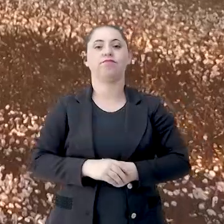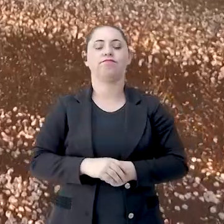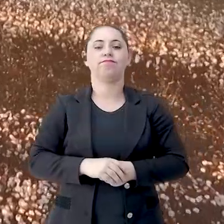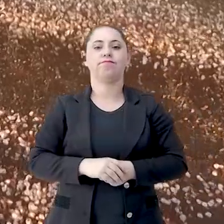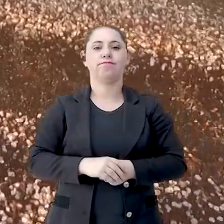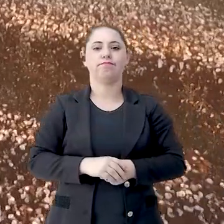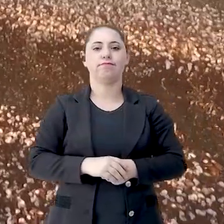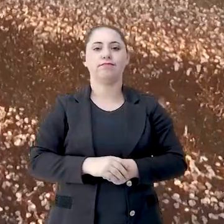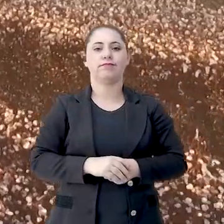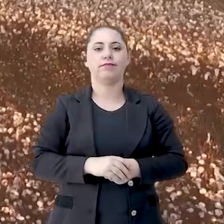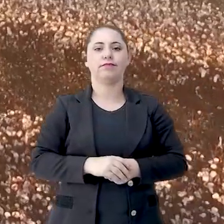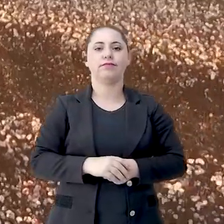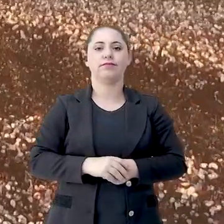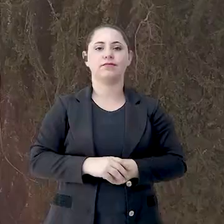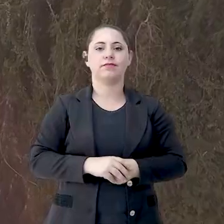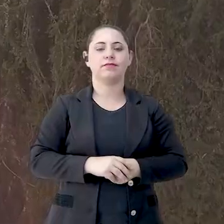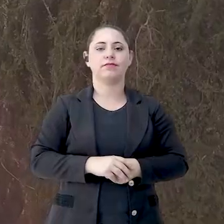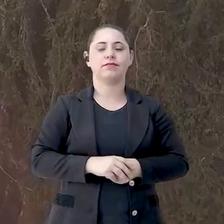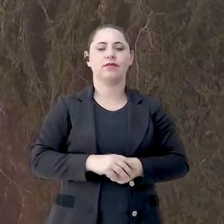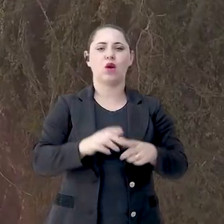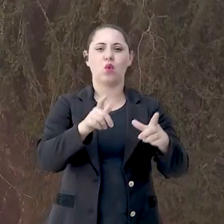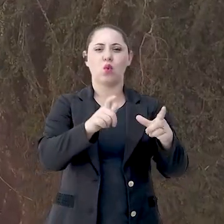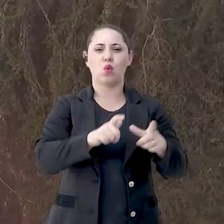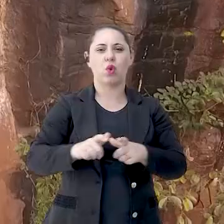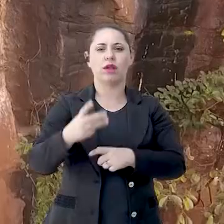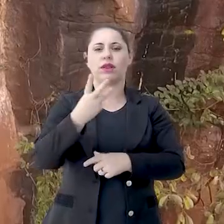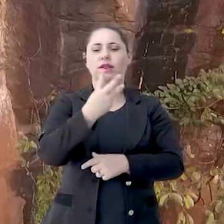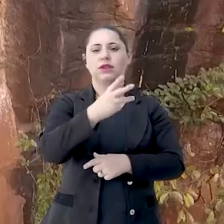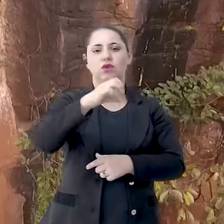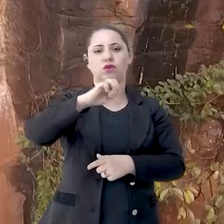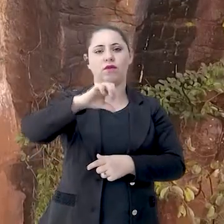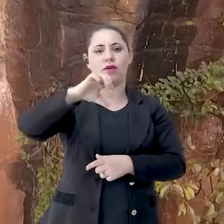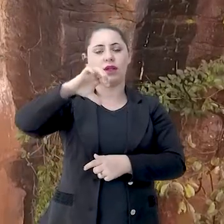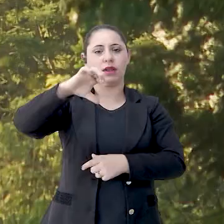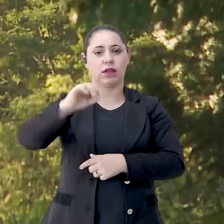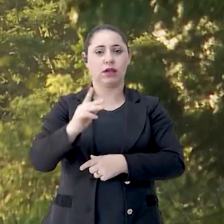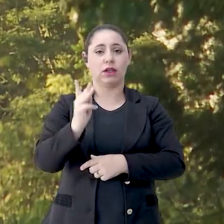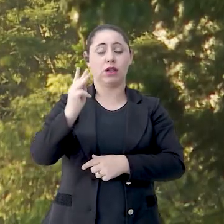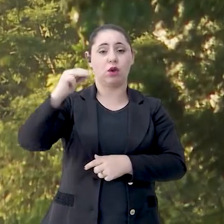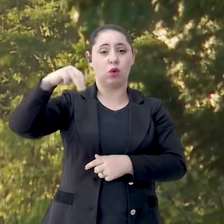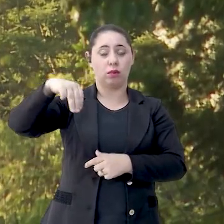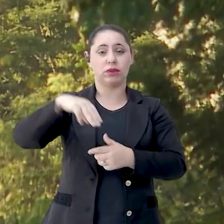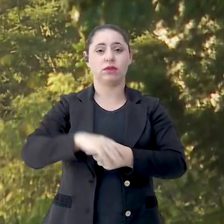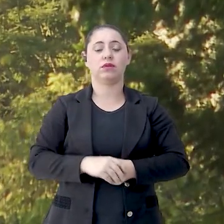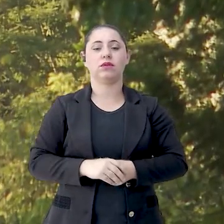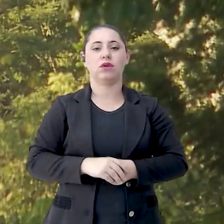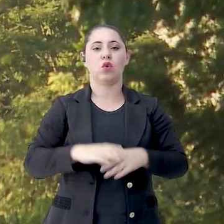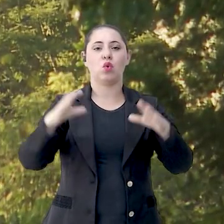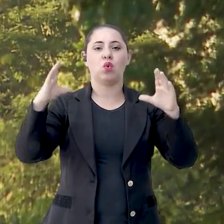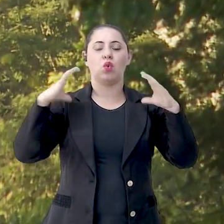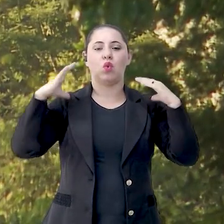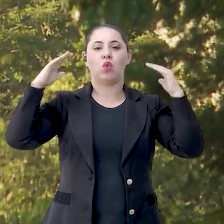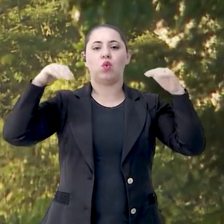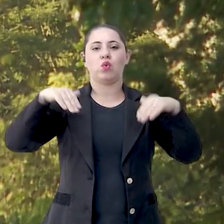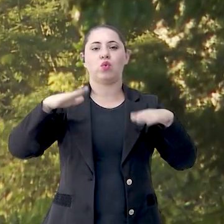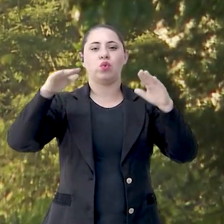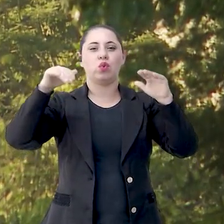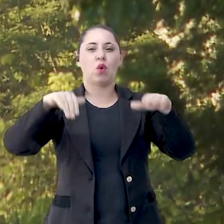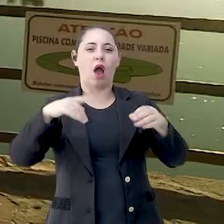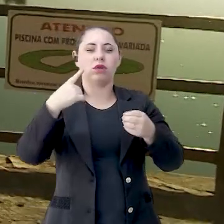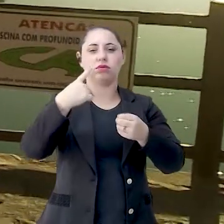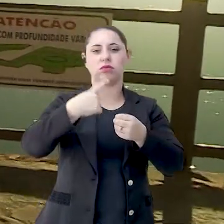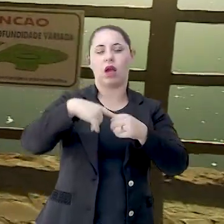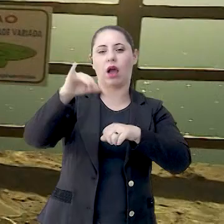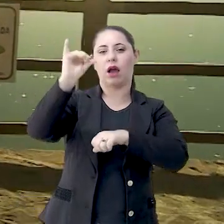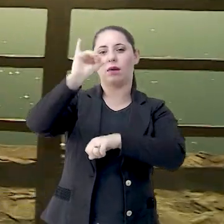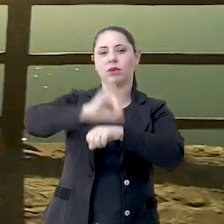a capital estadual do algodão e dos esportes de aventura, pois possui um grande potencial turístico e